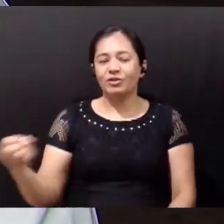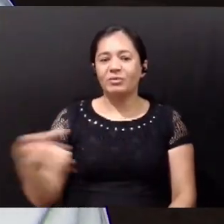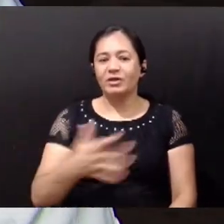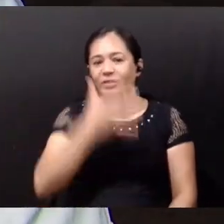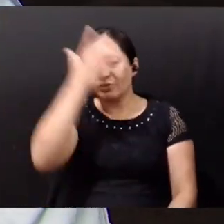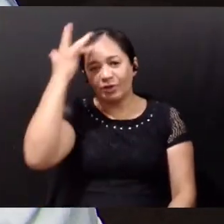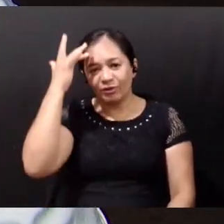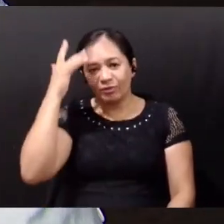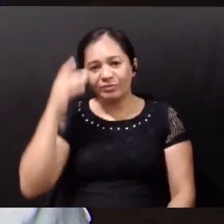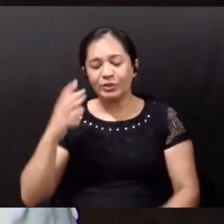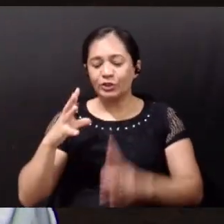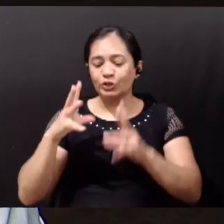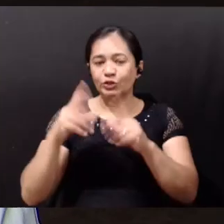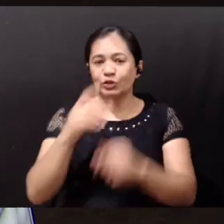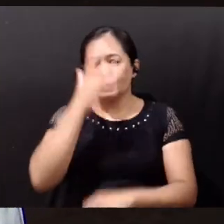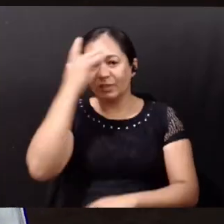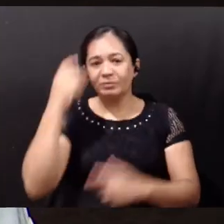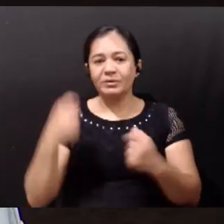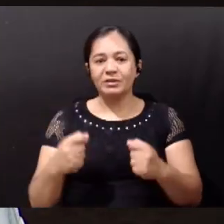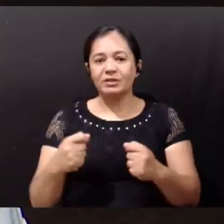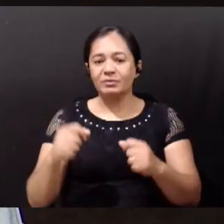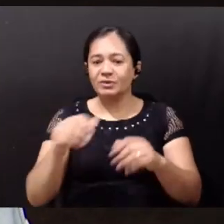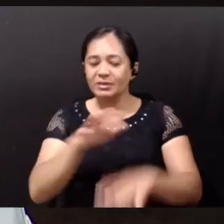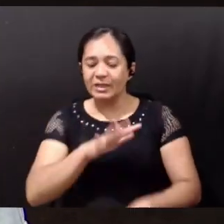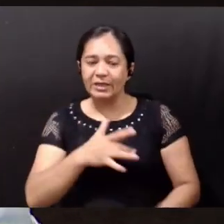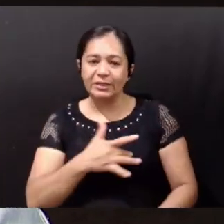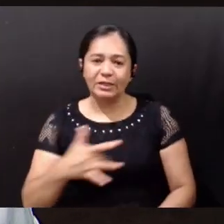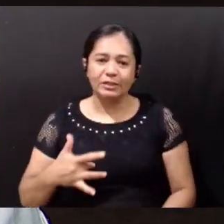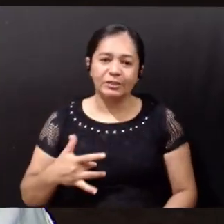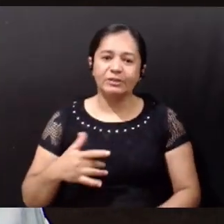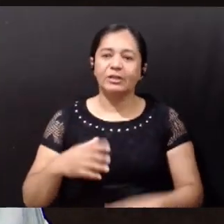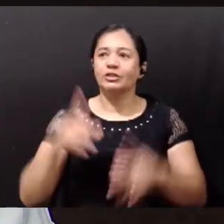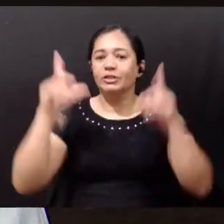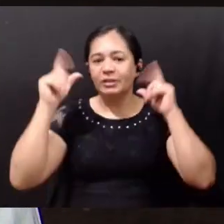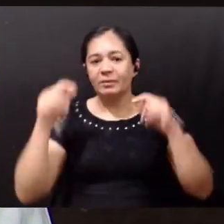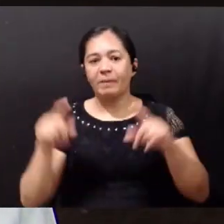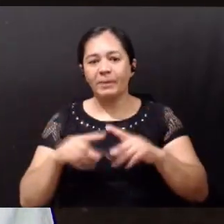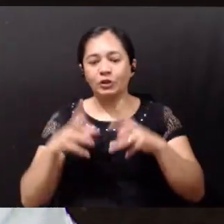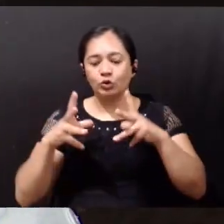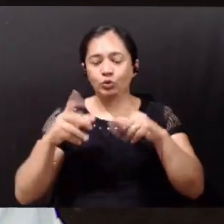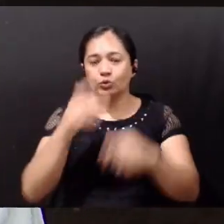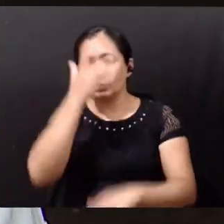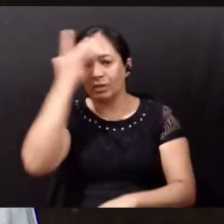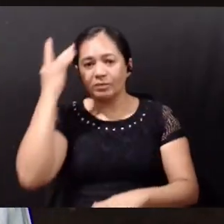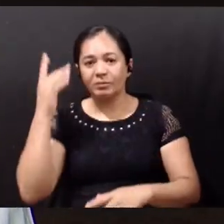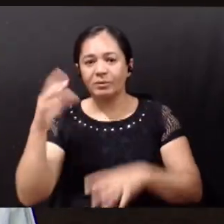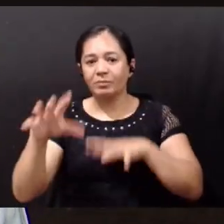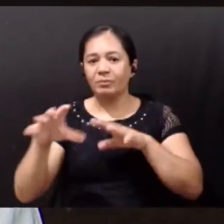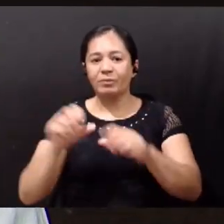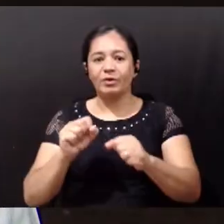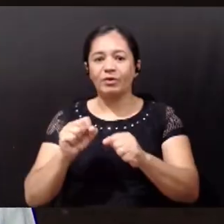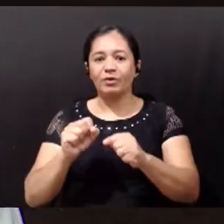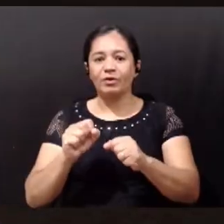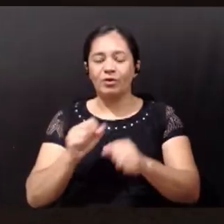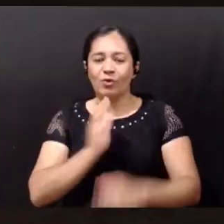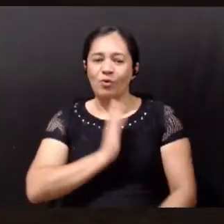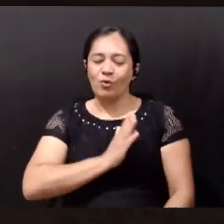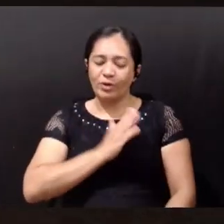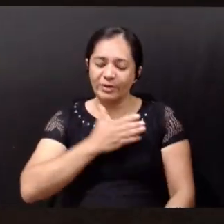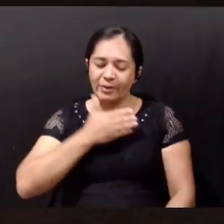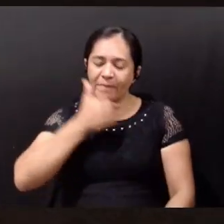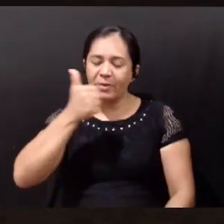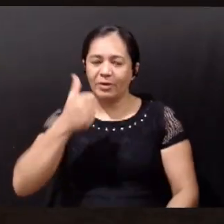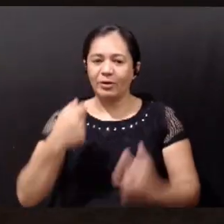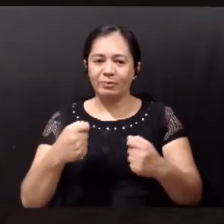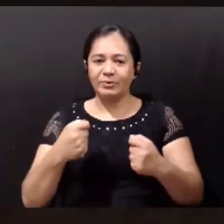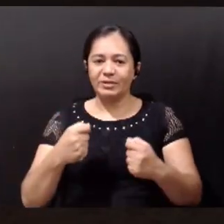todo indivíduo, nem só da área da saúde, nem só da enfermagem, mas que todo indivíduo para formar acho que um coração mais amoroso precisava passar um dia aqui,